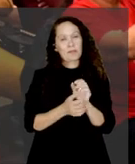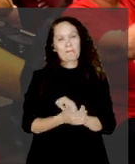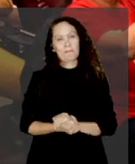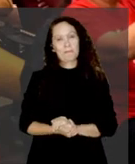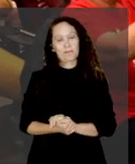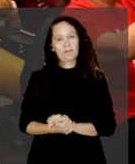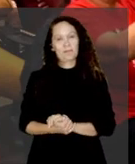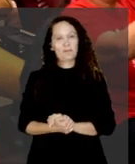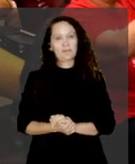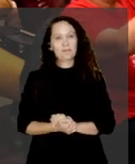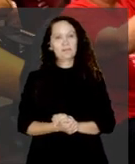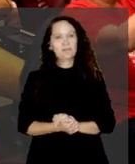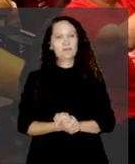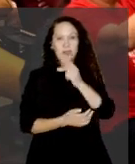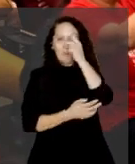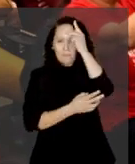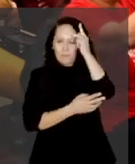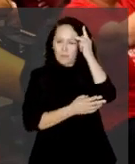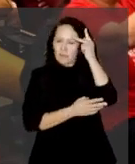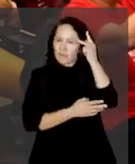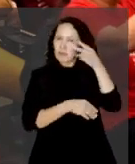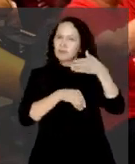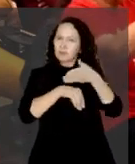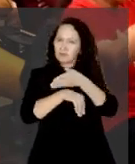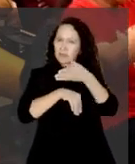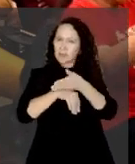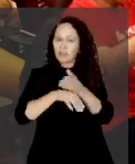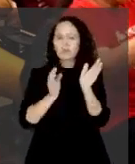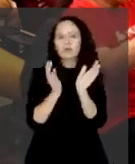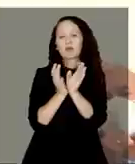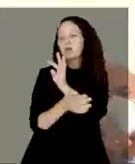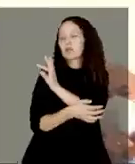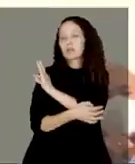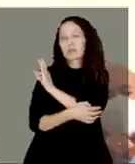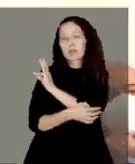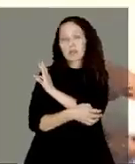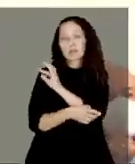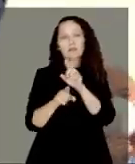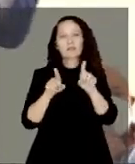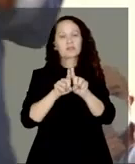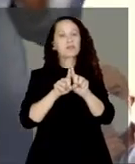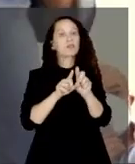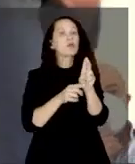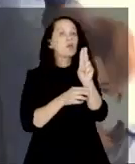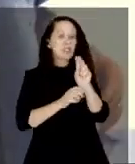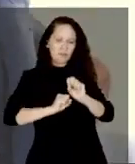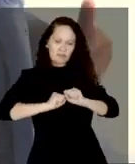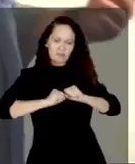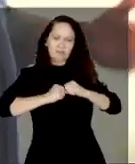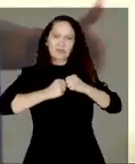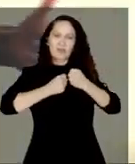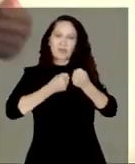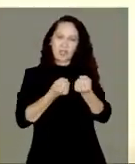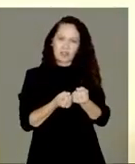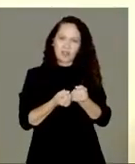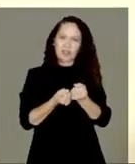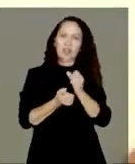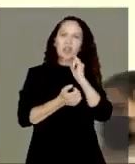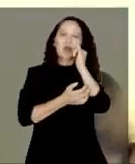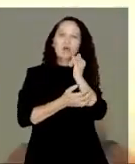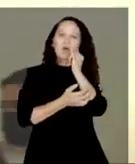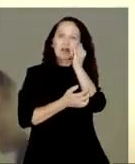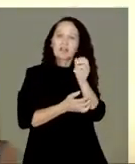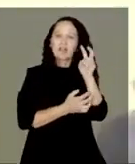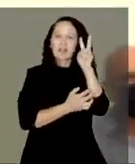Não é um filme que saiu e aí permitiram que ele fosse transmitido, não. Faz alguns anos que existe também